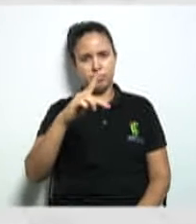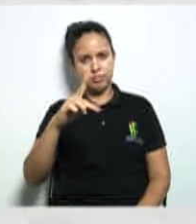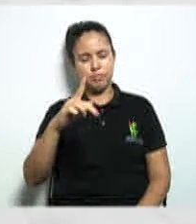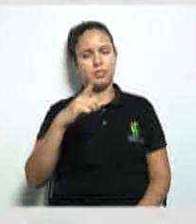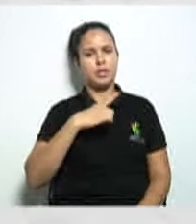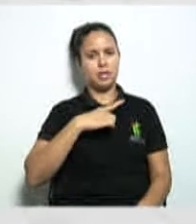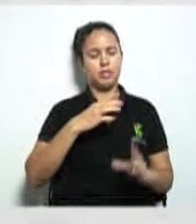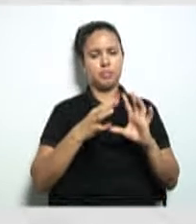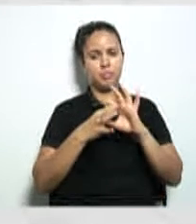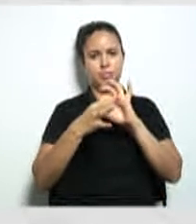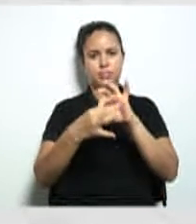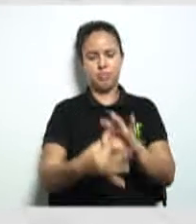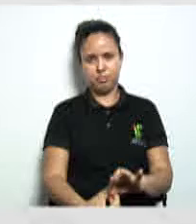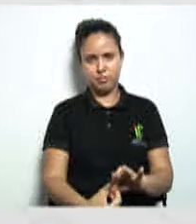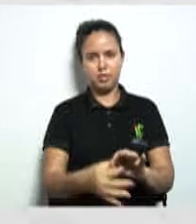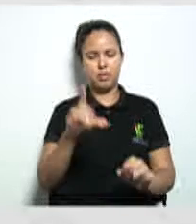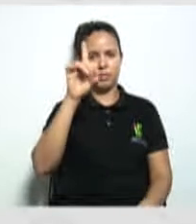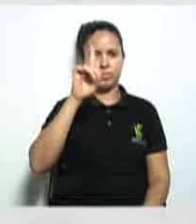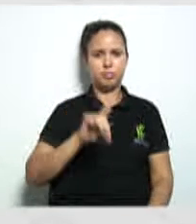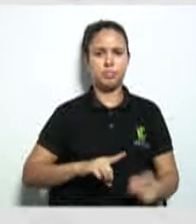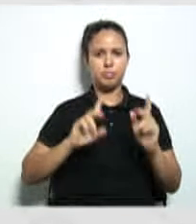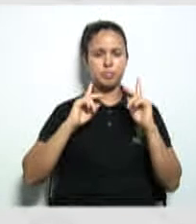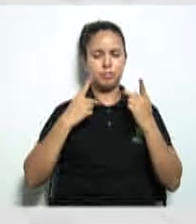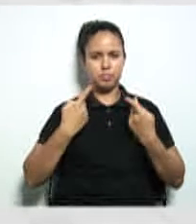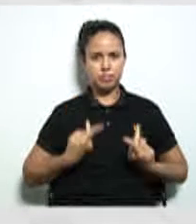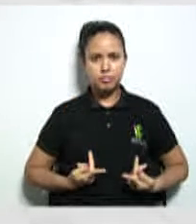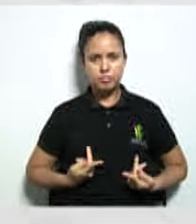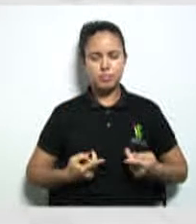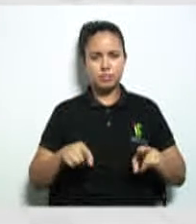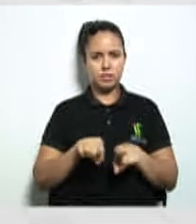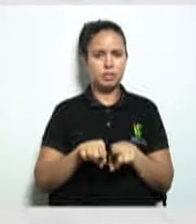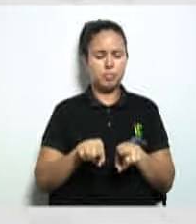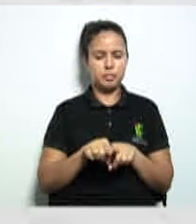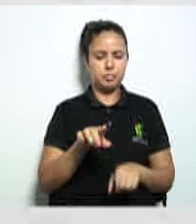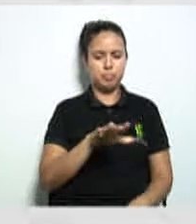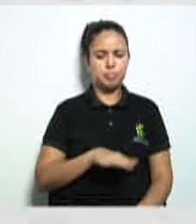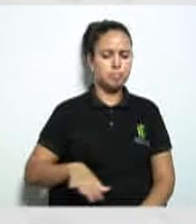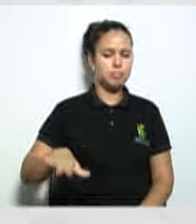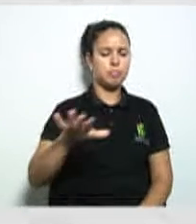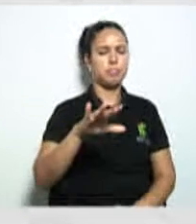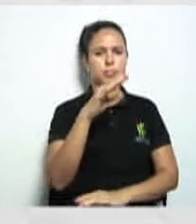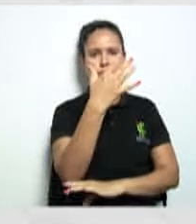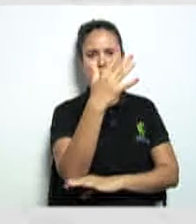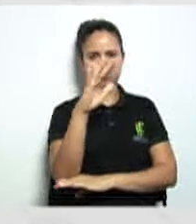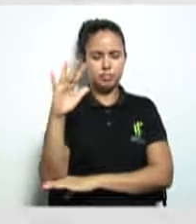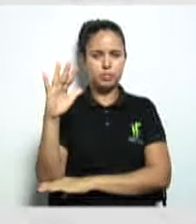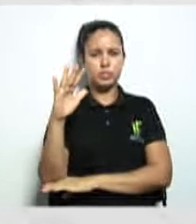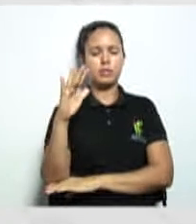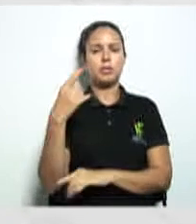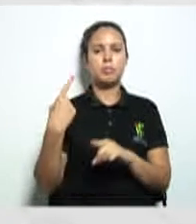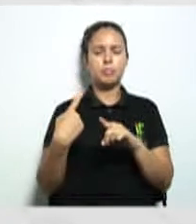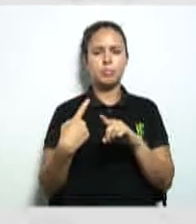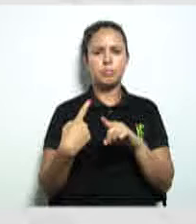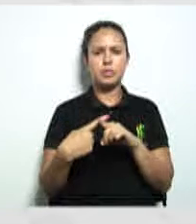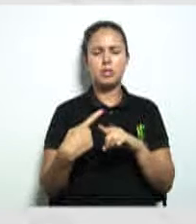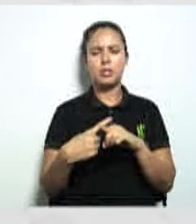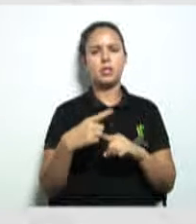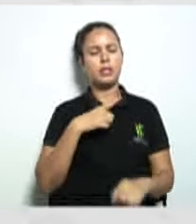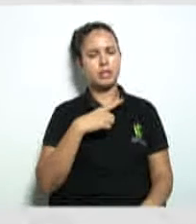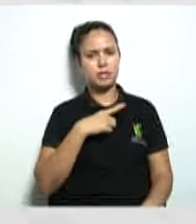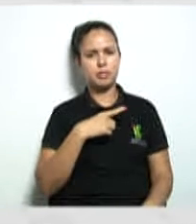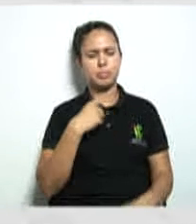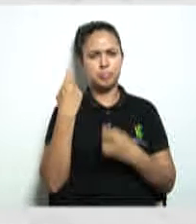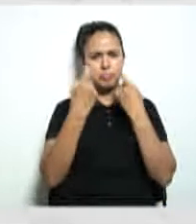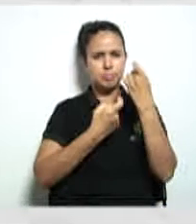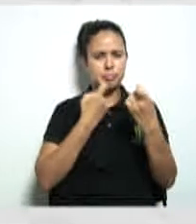essa ligação com direitos humanos e com o meio ambiente, porque tem essa preocupação com a preservação também do